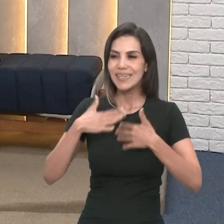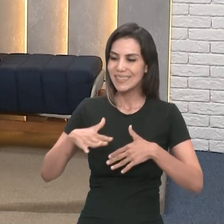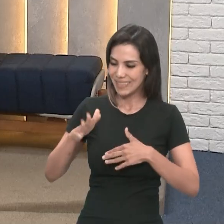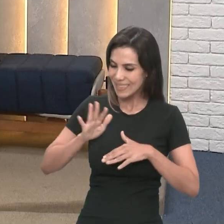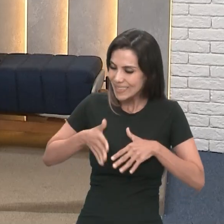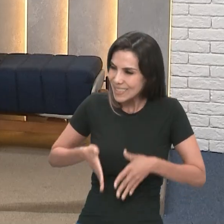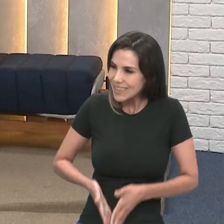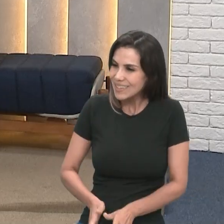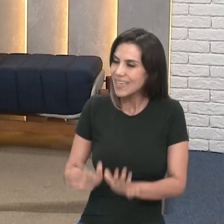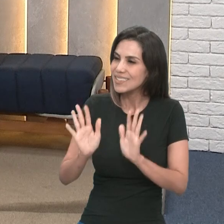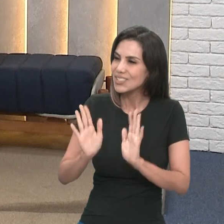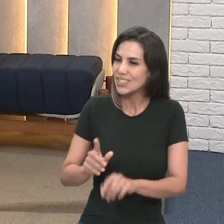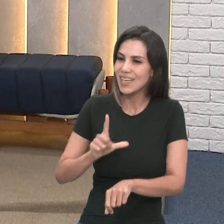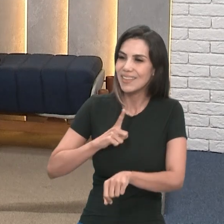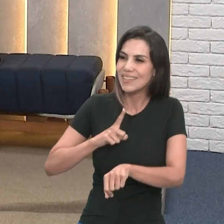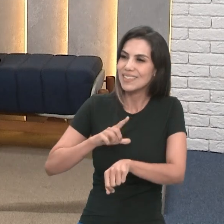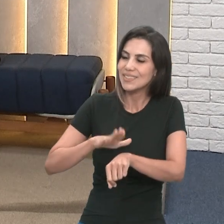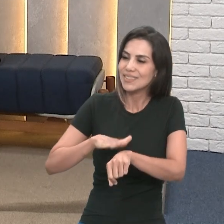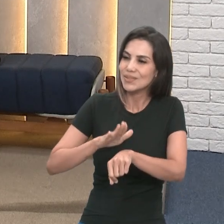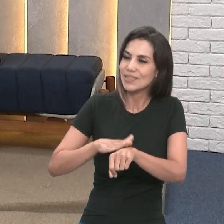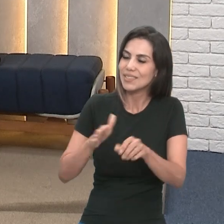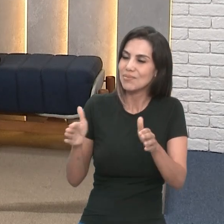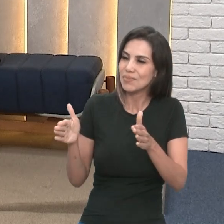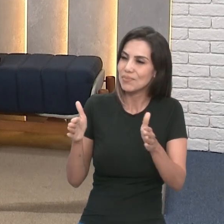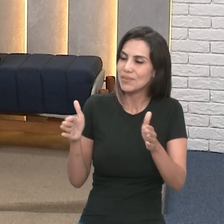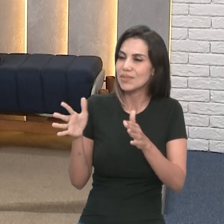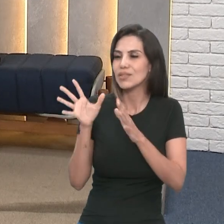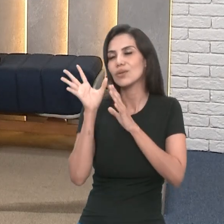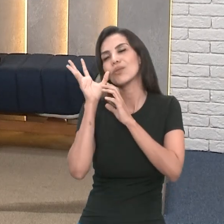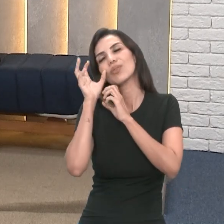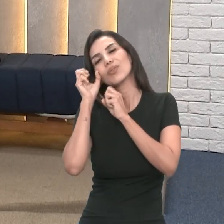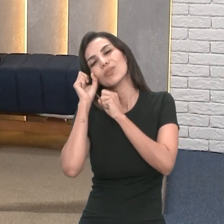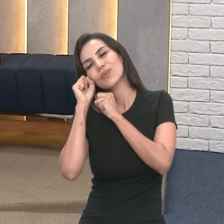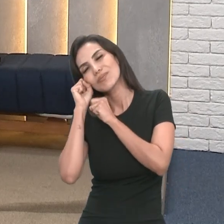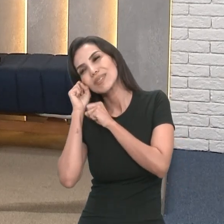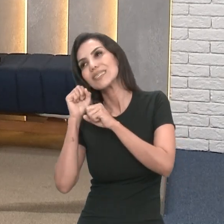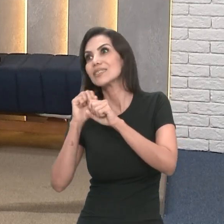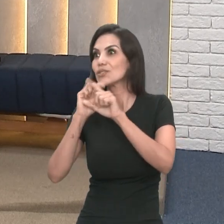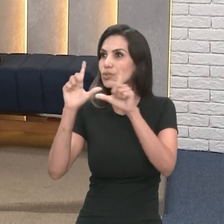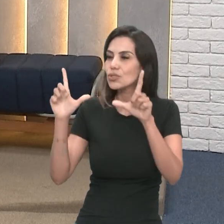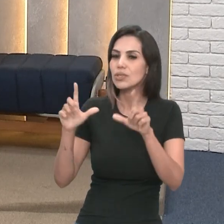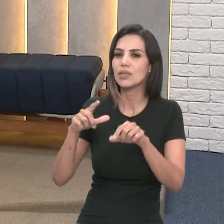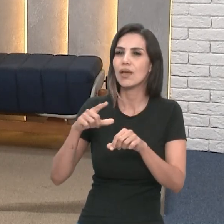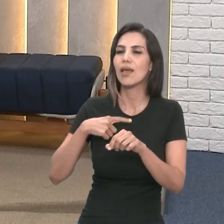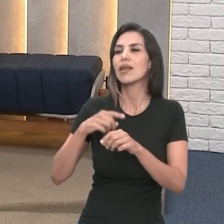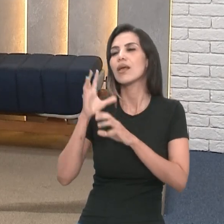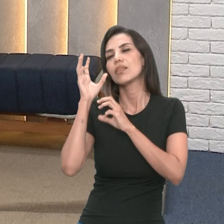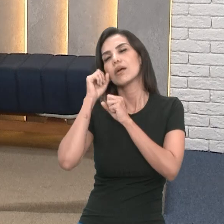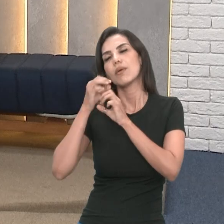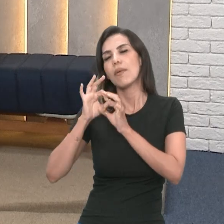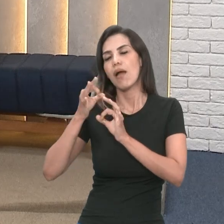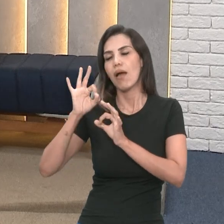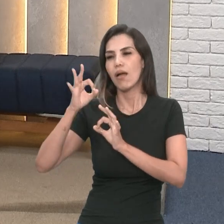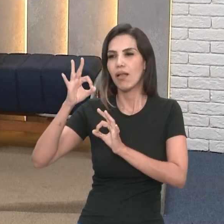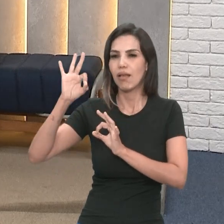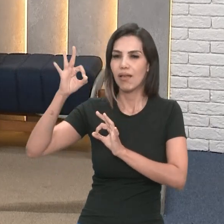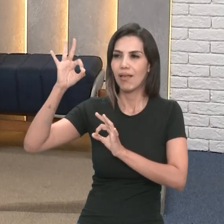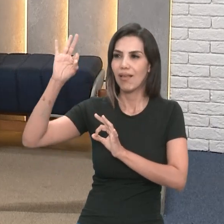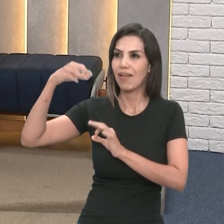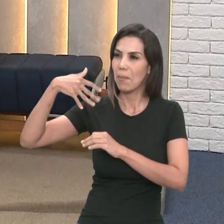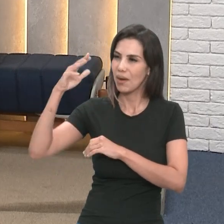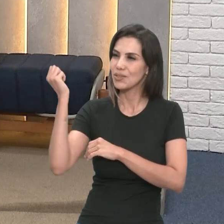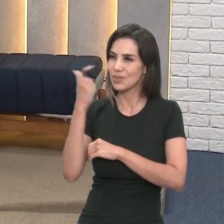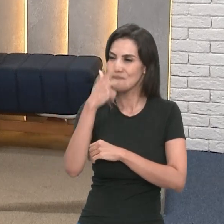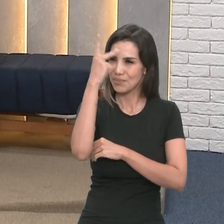tempo de dormir durante o dia, é um sono muito mais estendido do que um ser humano maior,